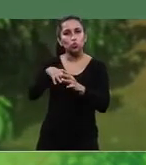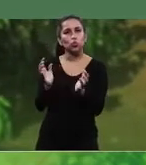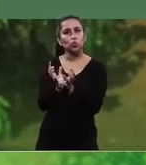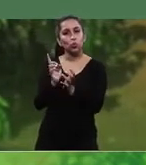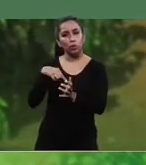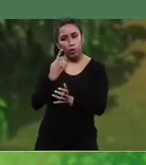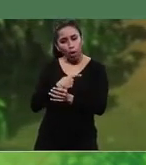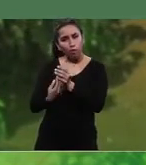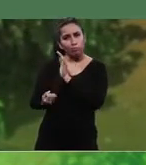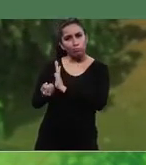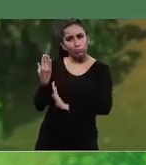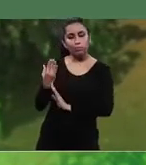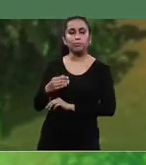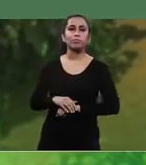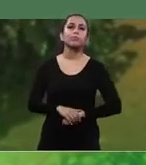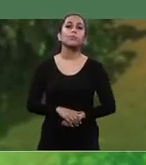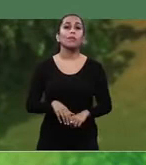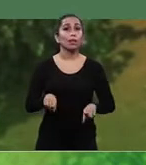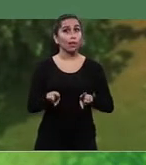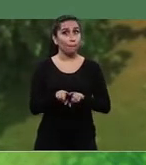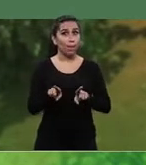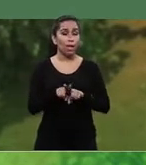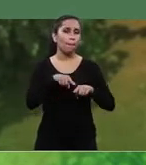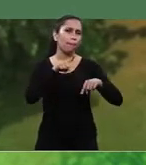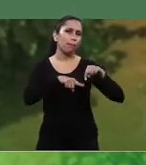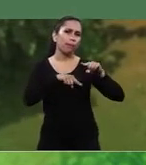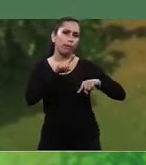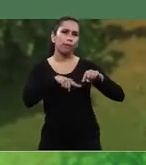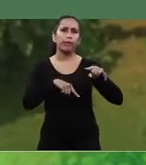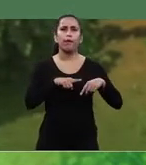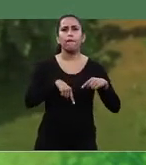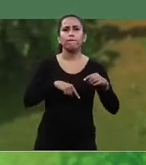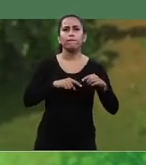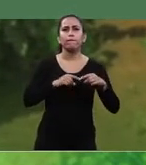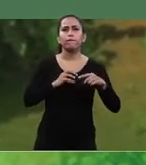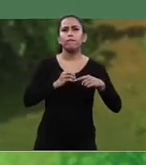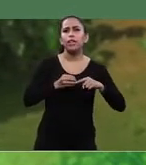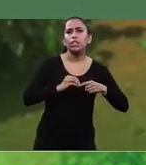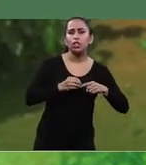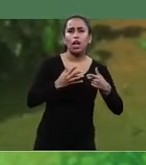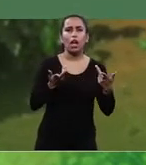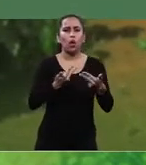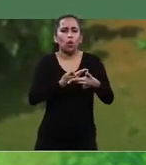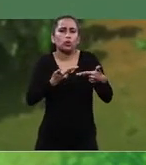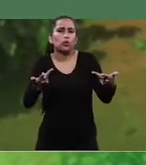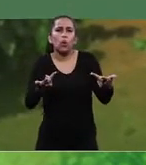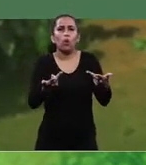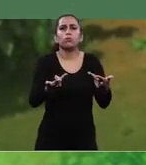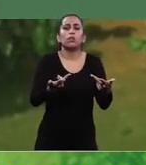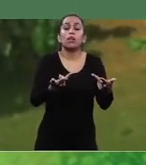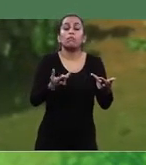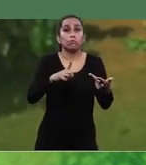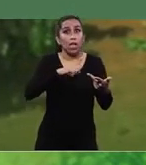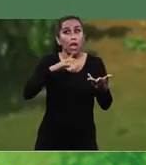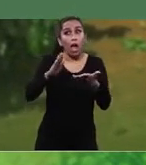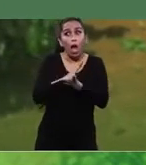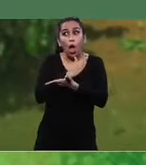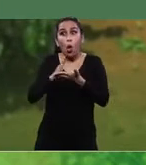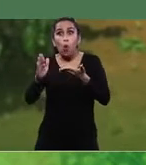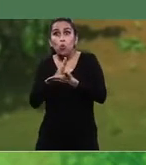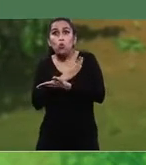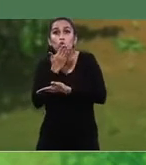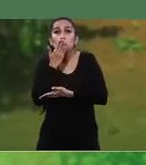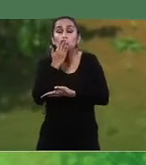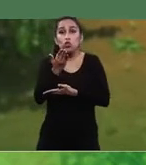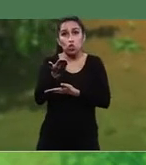Em produtos hortícolas, como é o caso dos pulses, dos feijões, por exemplo, alguns mercados que chamam a atenção, a